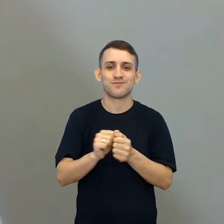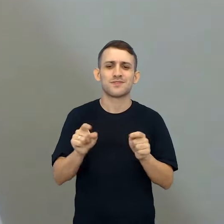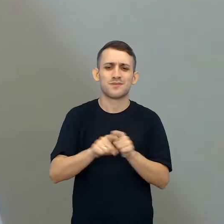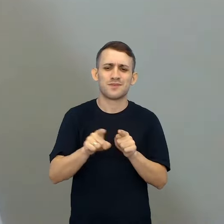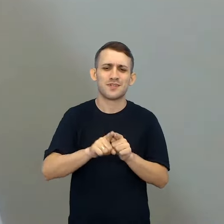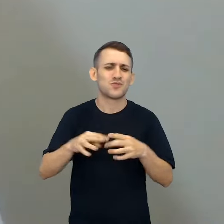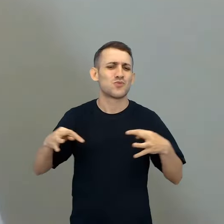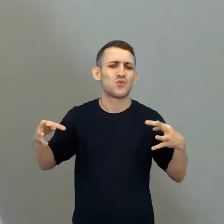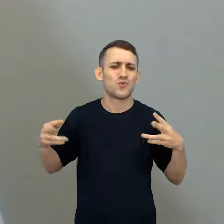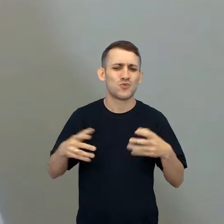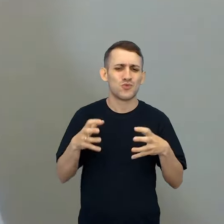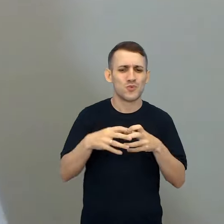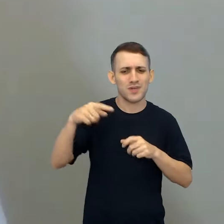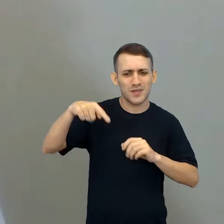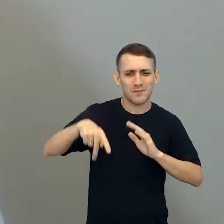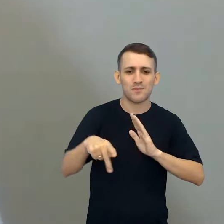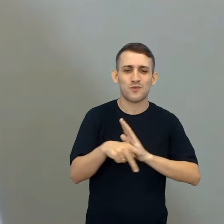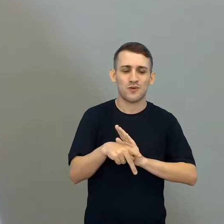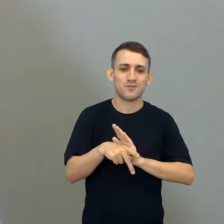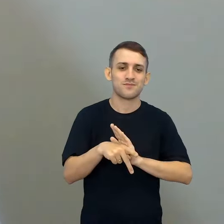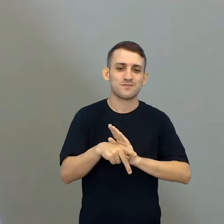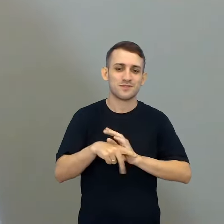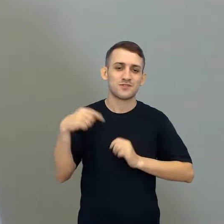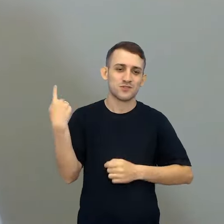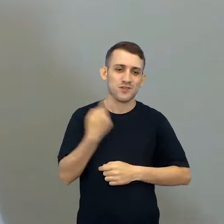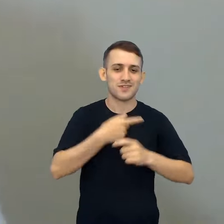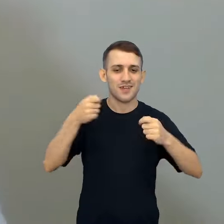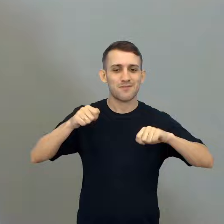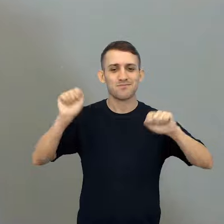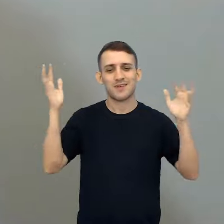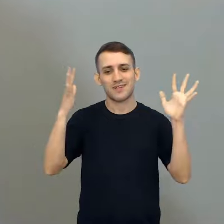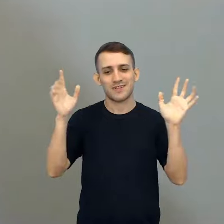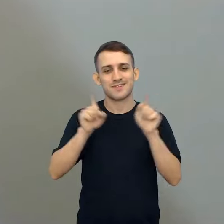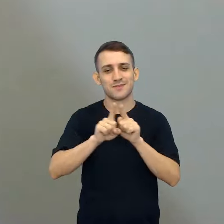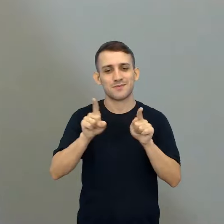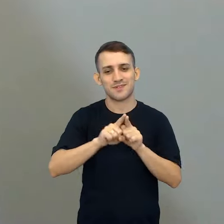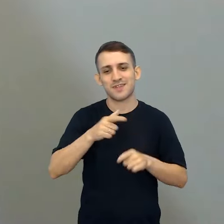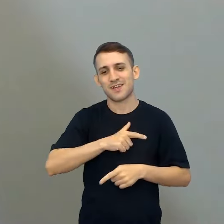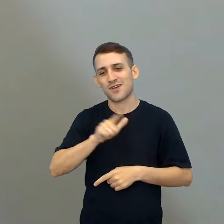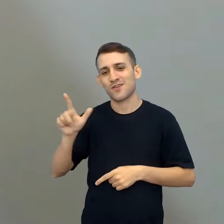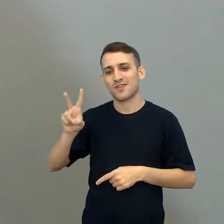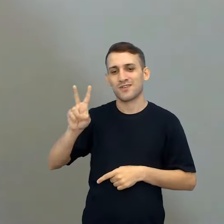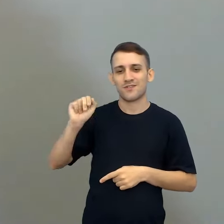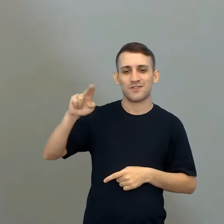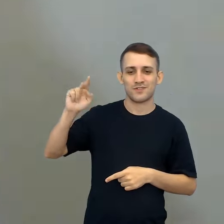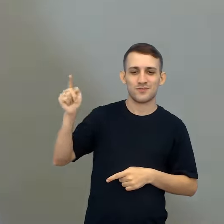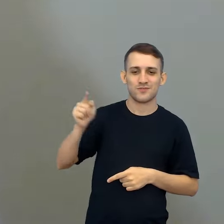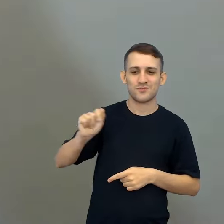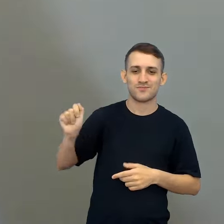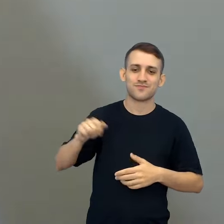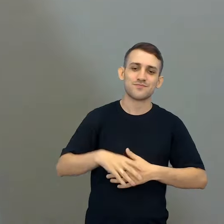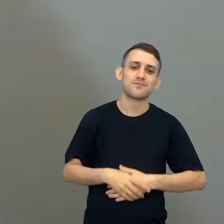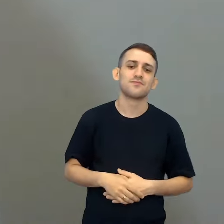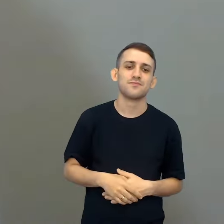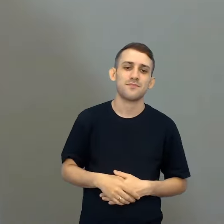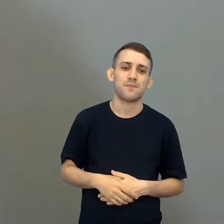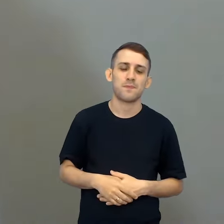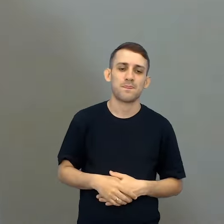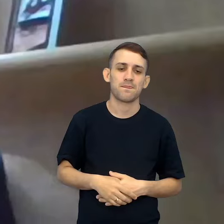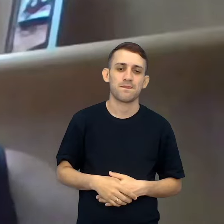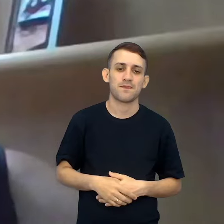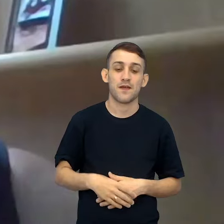todo o conjunto aqui também, para que possamos nos despedir. E vou passar aqui agora a palavra para a Vanusa.